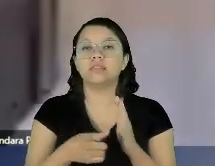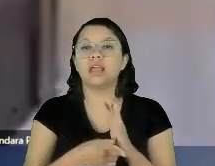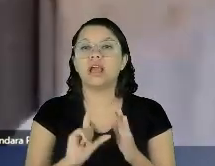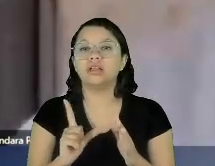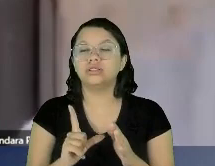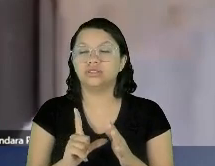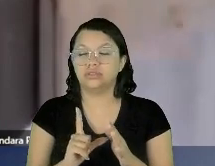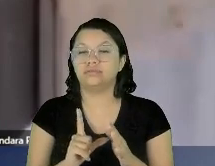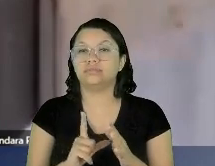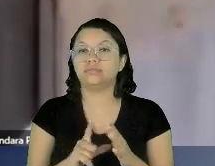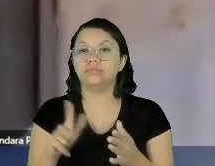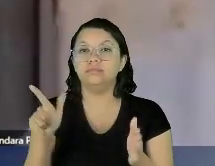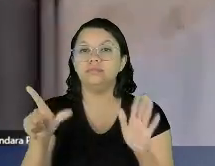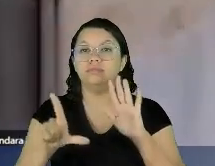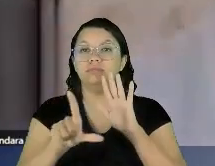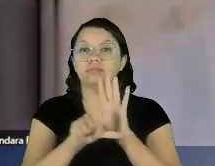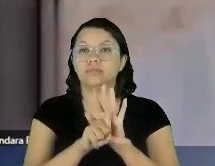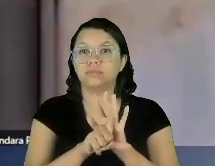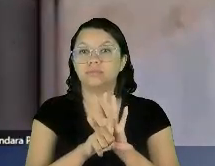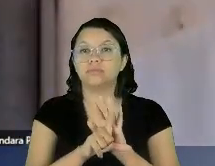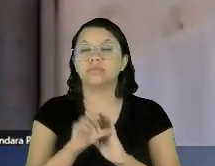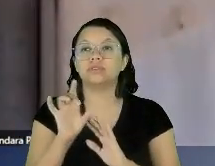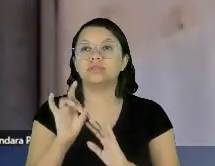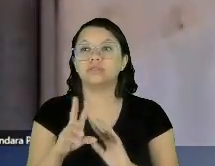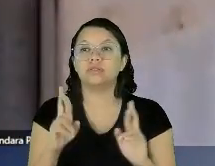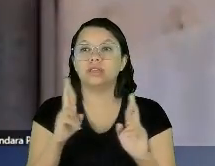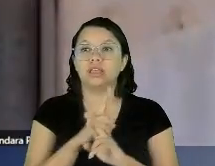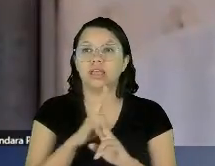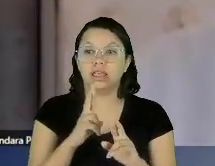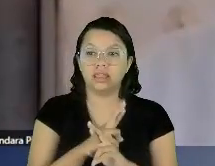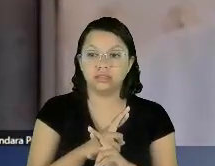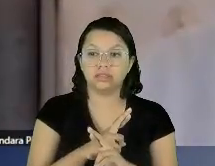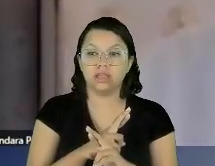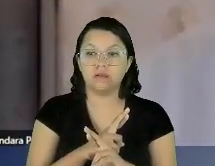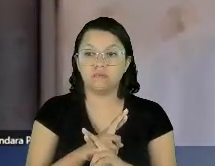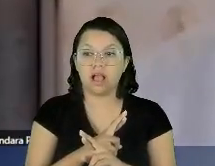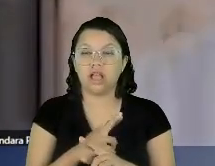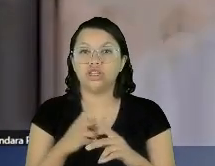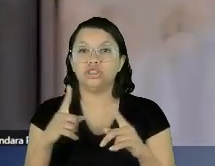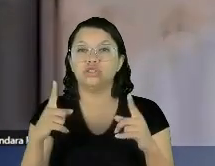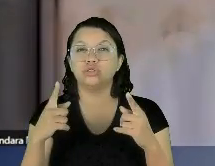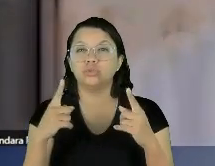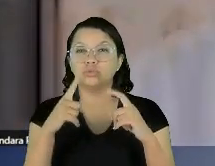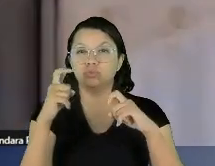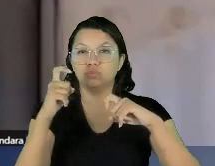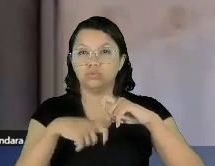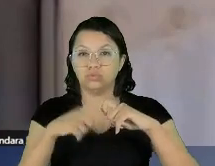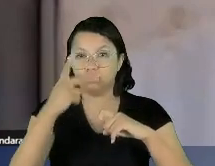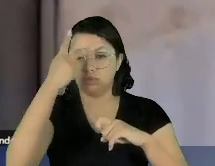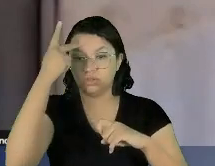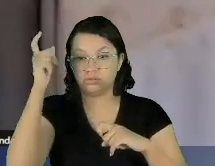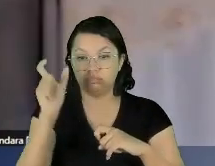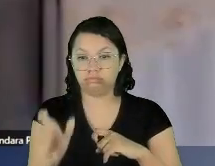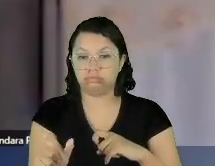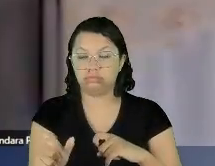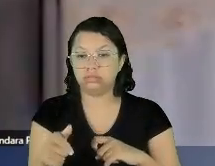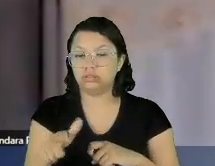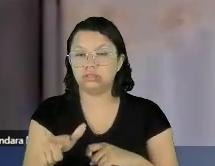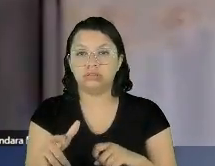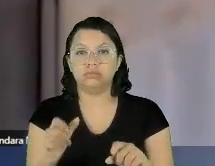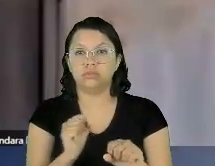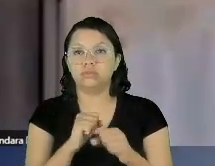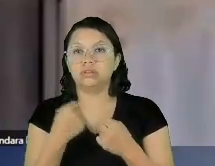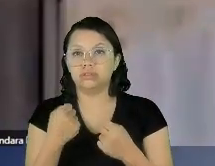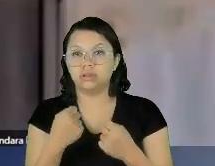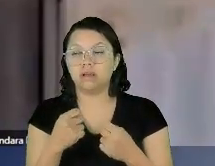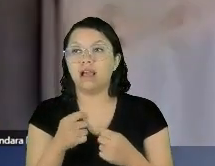sistemática anterior, antes da legislação, somente nos casos de estupro de vulnerável, a ação era pública e incondicionada, e nos demais casos